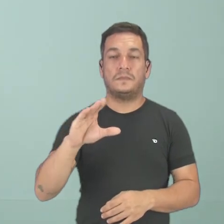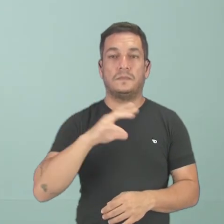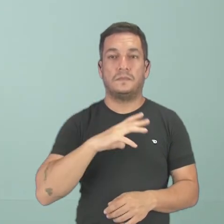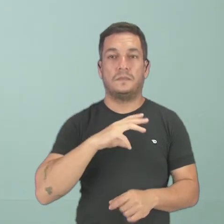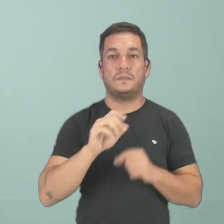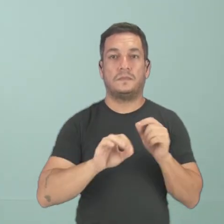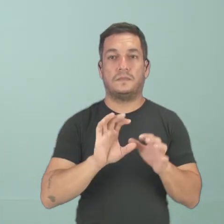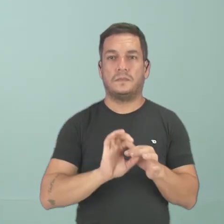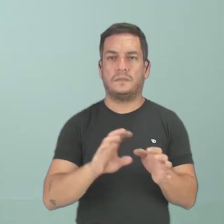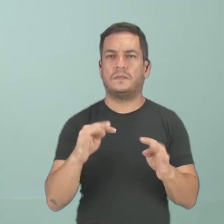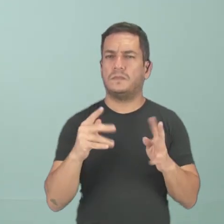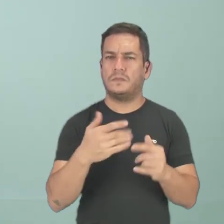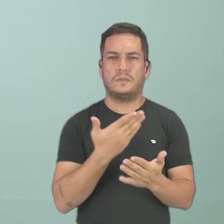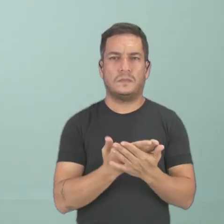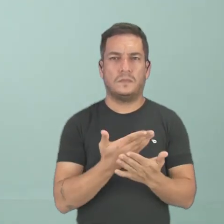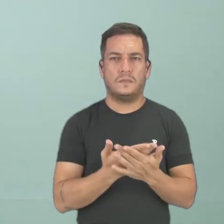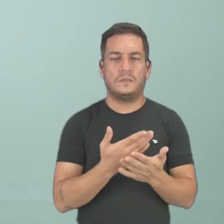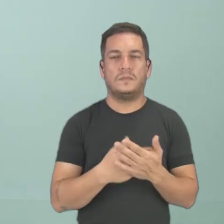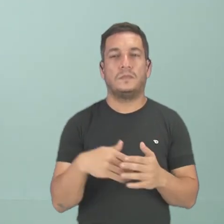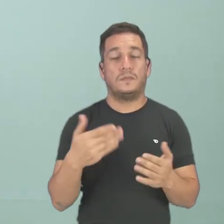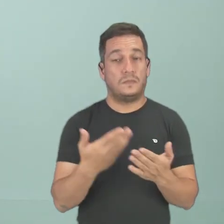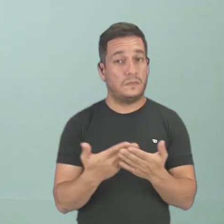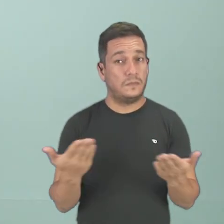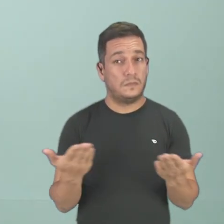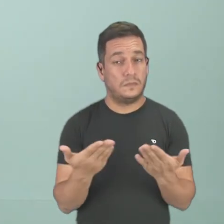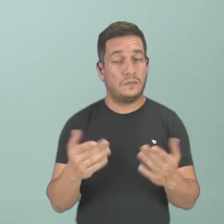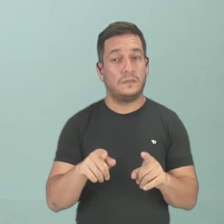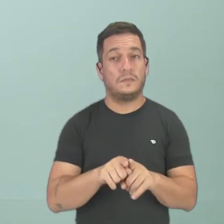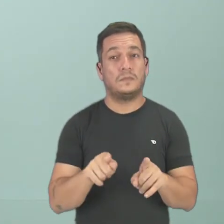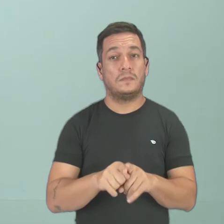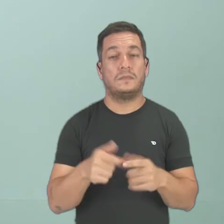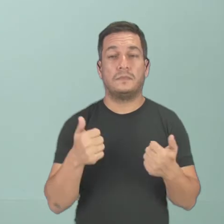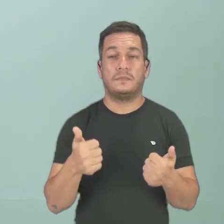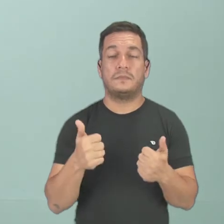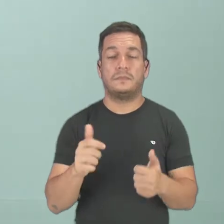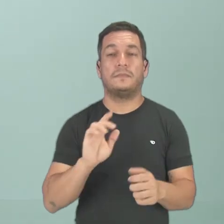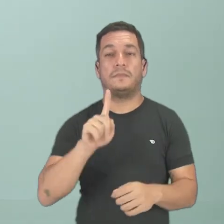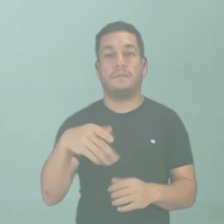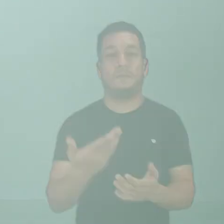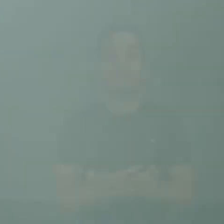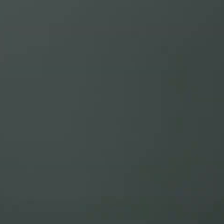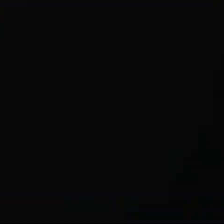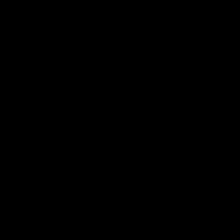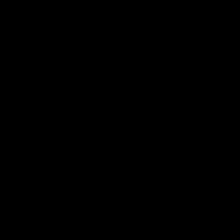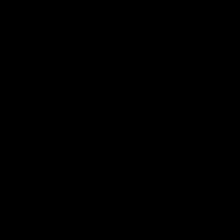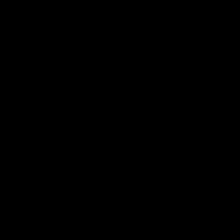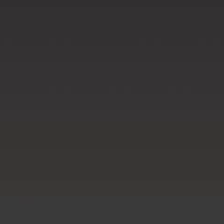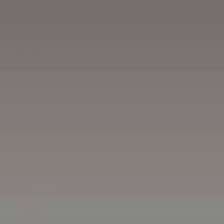disponível com todas as nossas aulas, a nossa aula de hoje. E é isso, até a próxima aula.